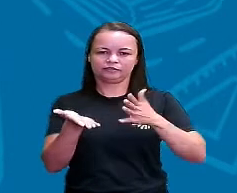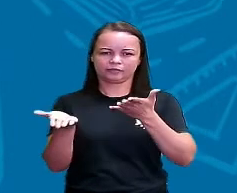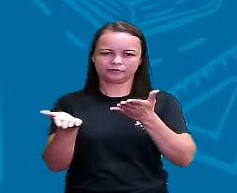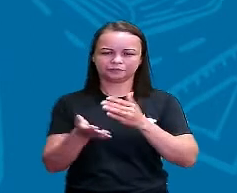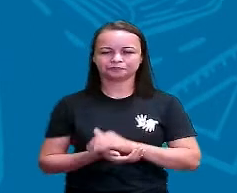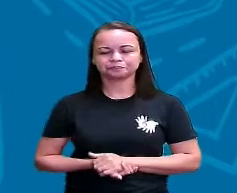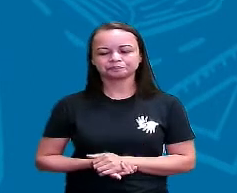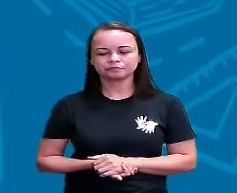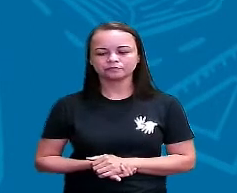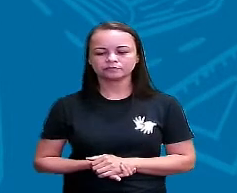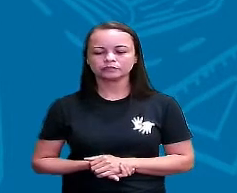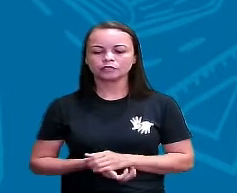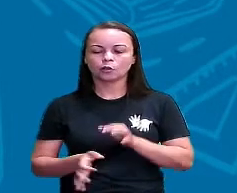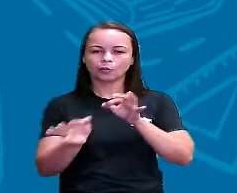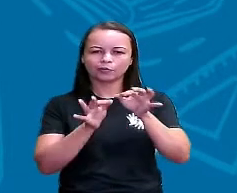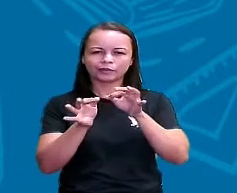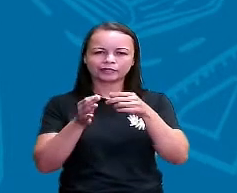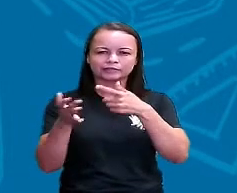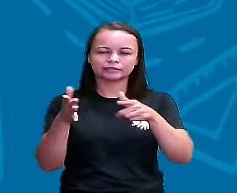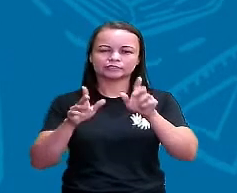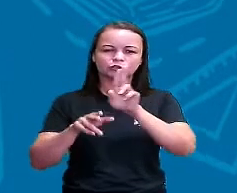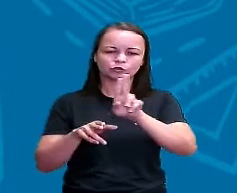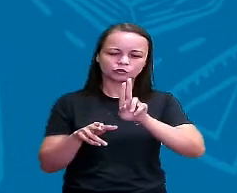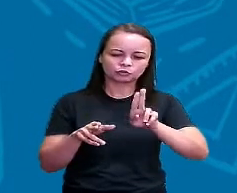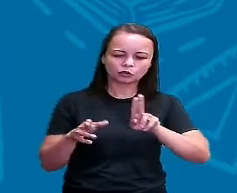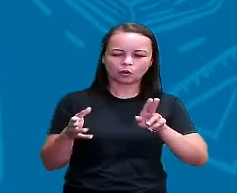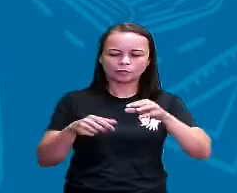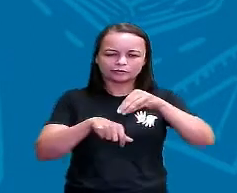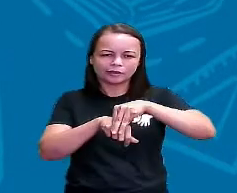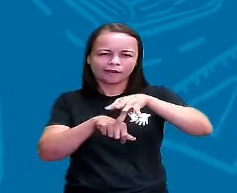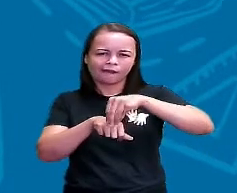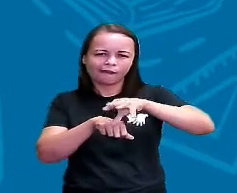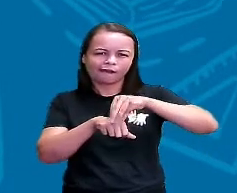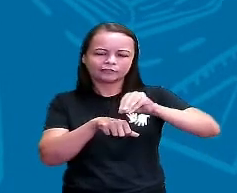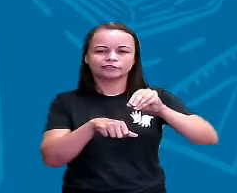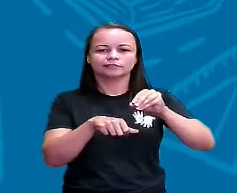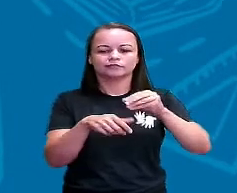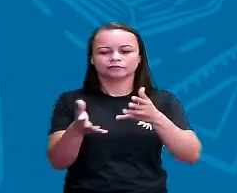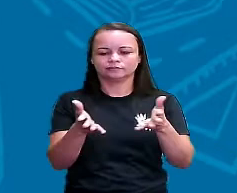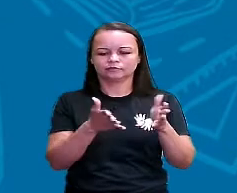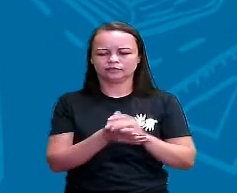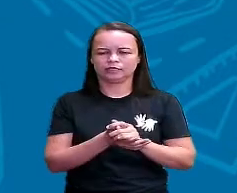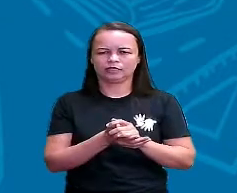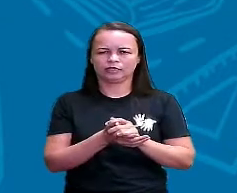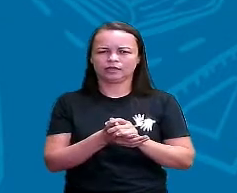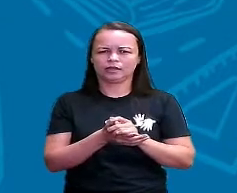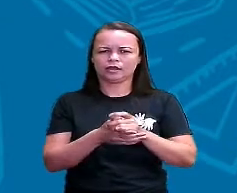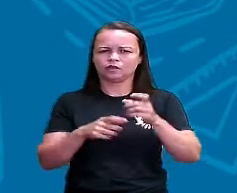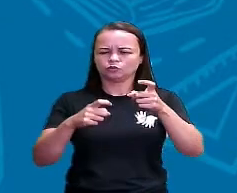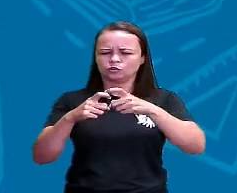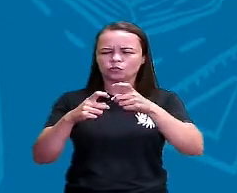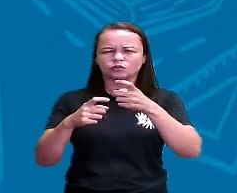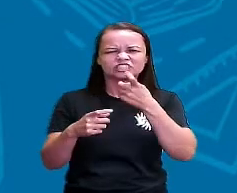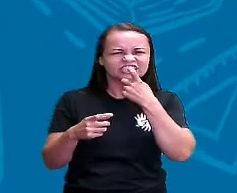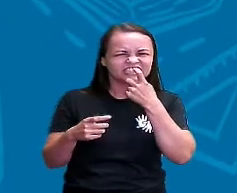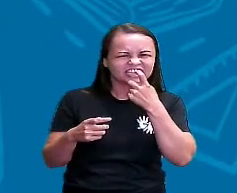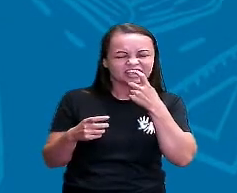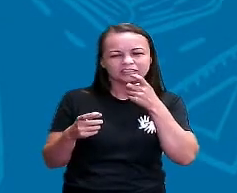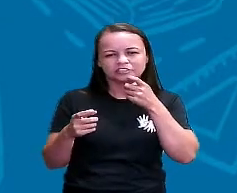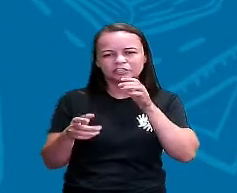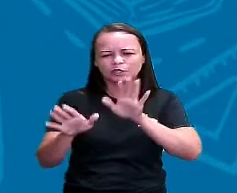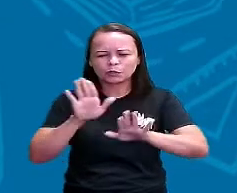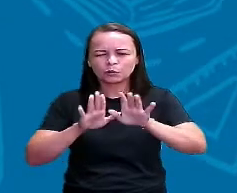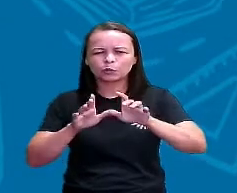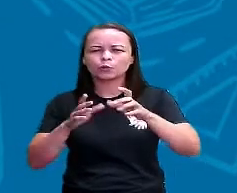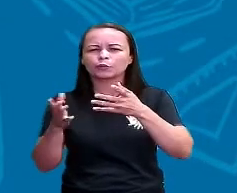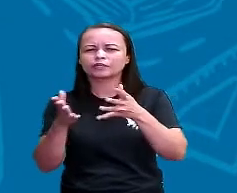cruzadinha com os profissionais, observando as dicas. Então, assim, quem cuida dos dentes, número 1. Qual é aquele profissional que a